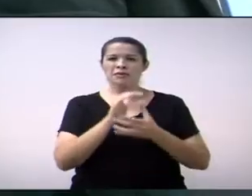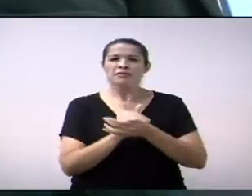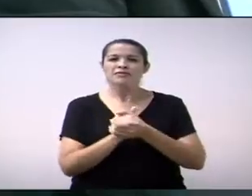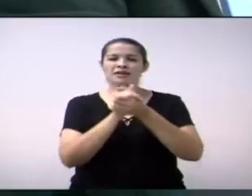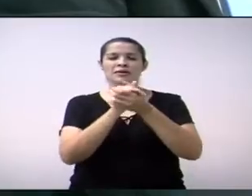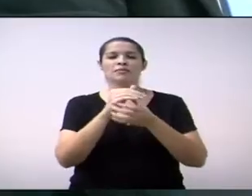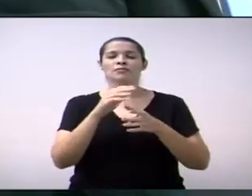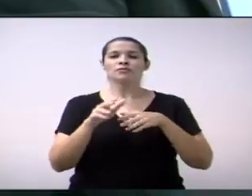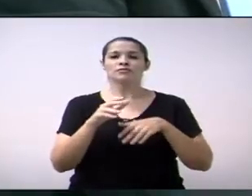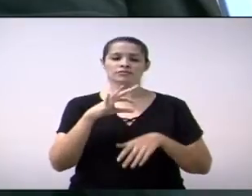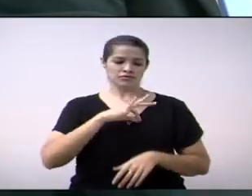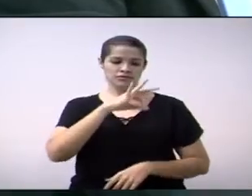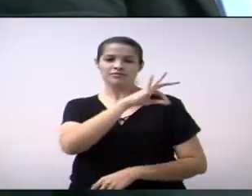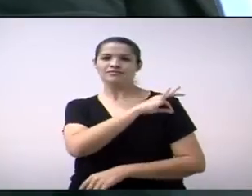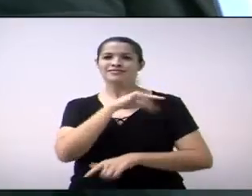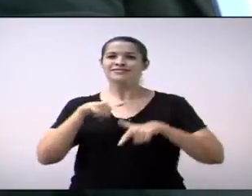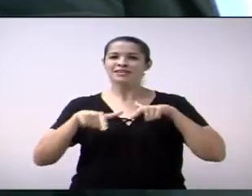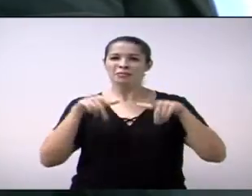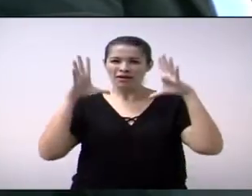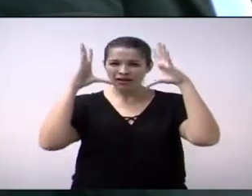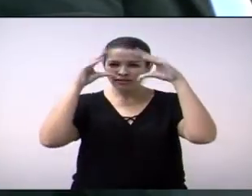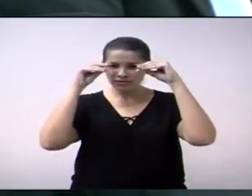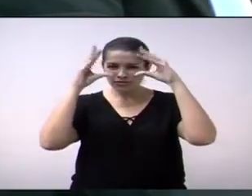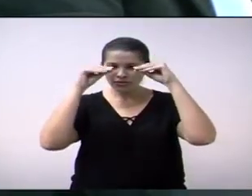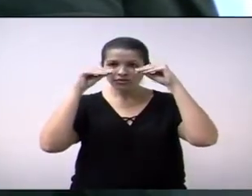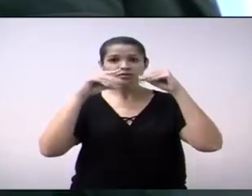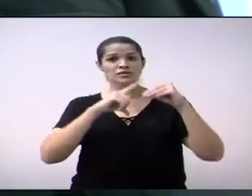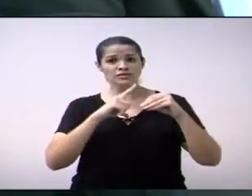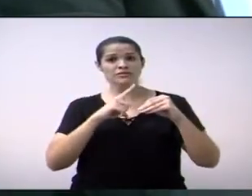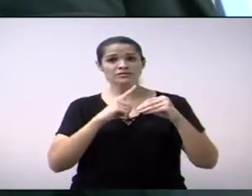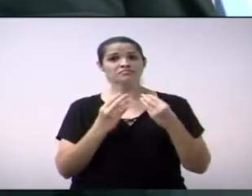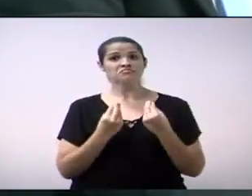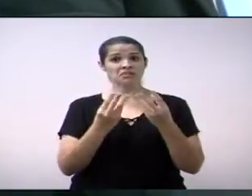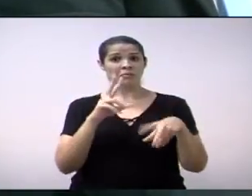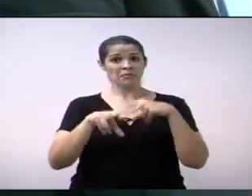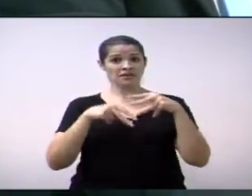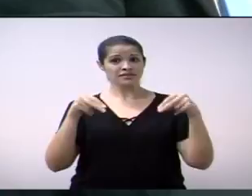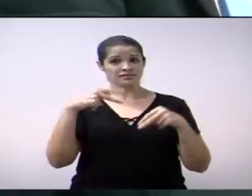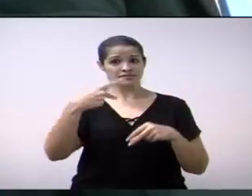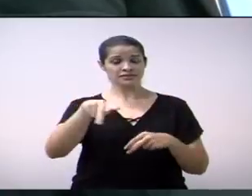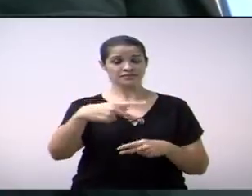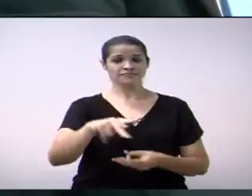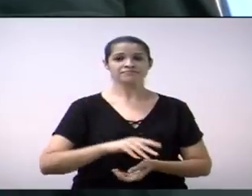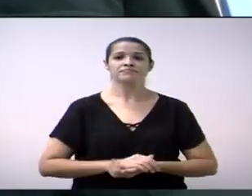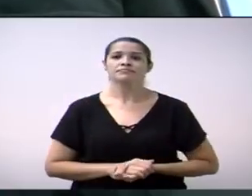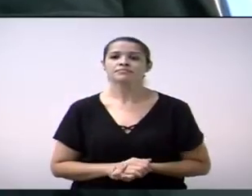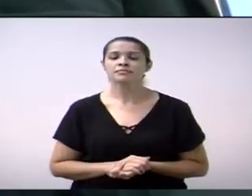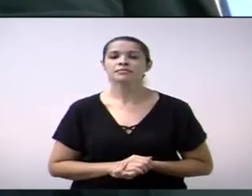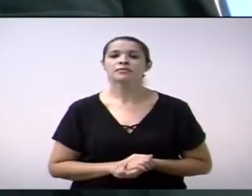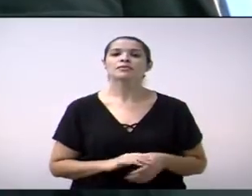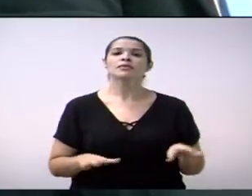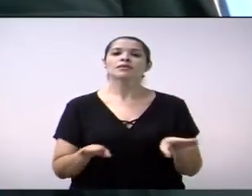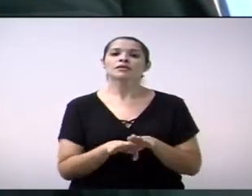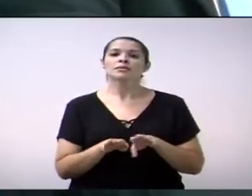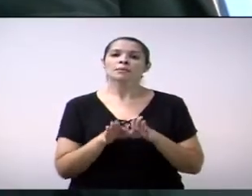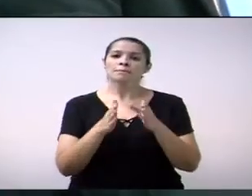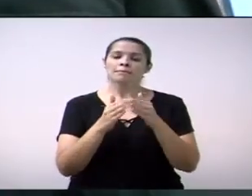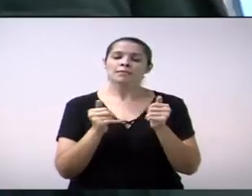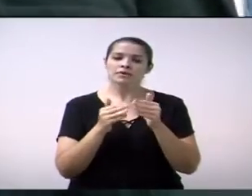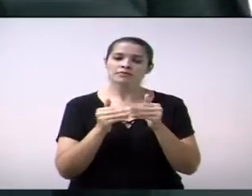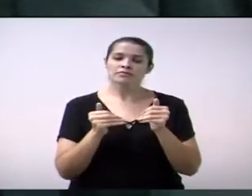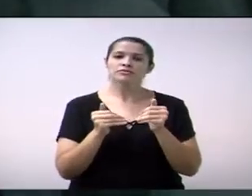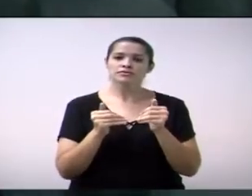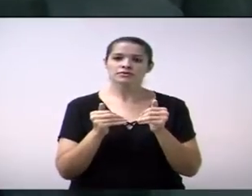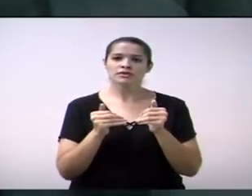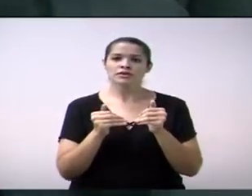Noturna. De número 136, o vereador Zé Coco, sugerindo ao Executivo a inversão de sentido único de direção para